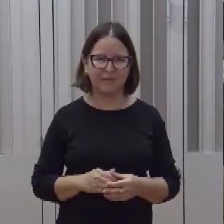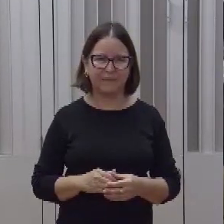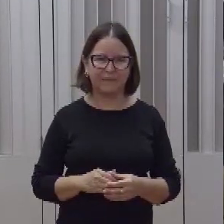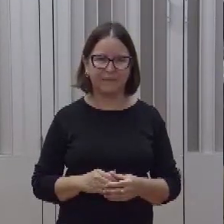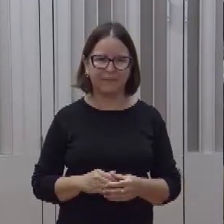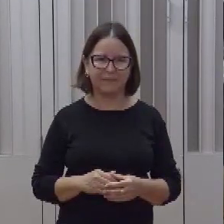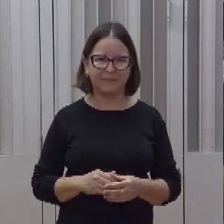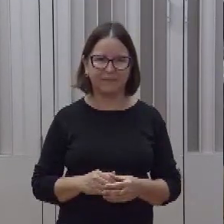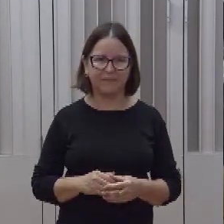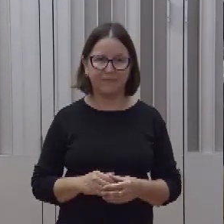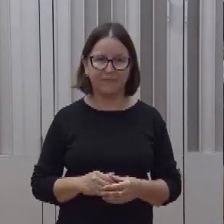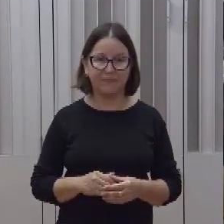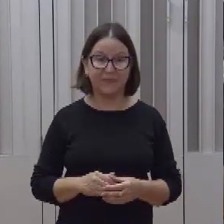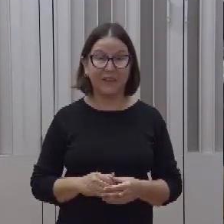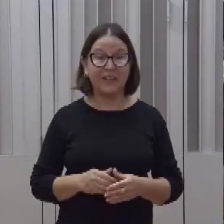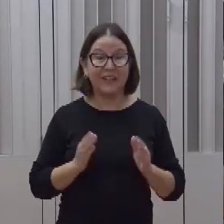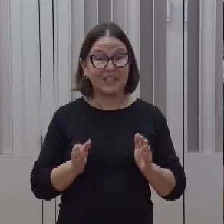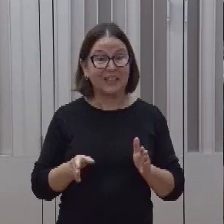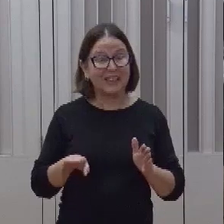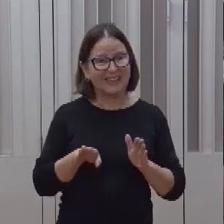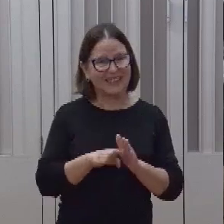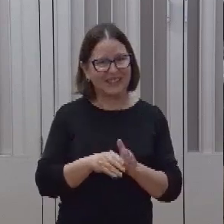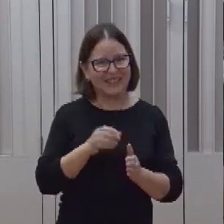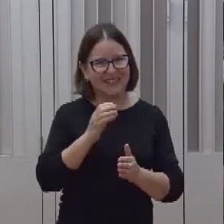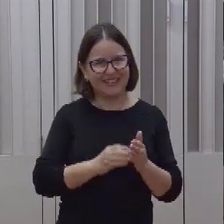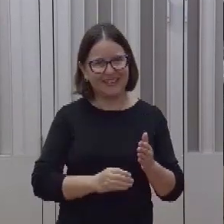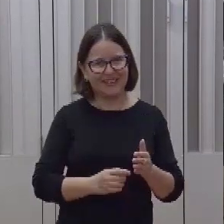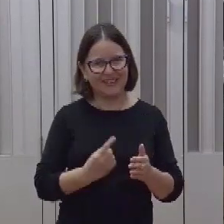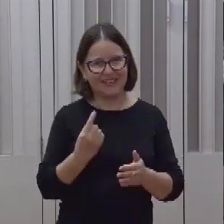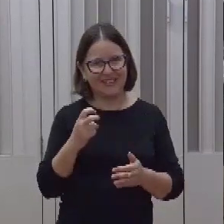Nós já chegamos no capítulo 15.